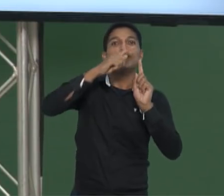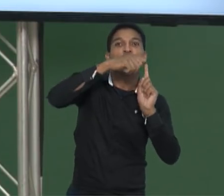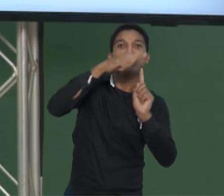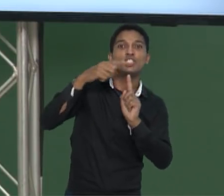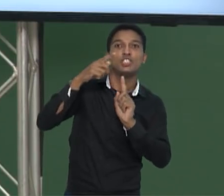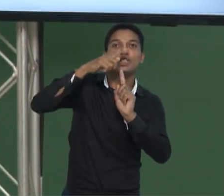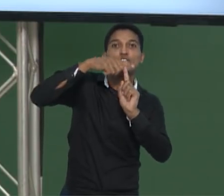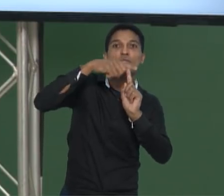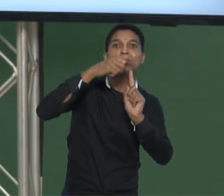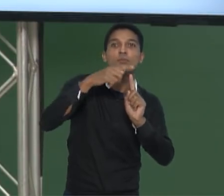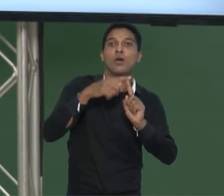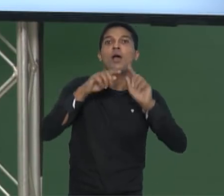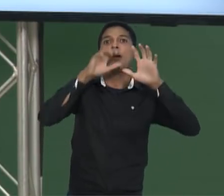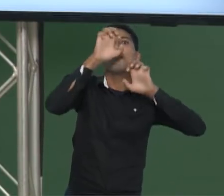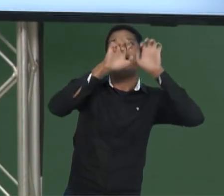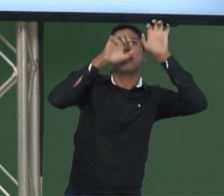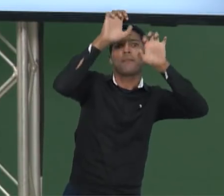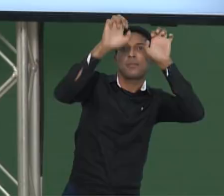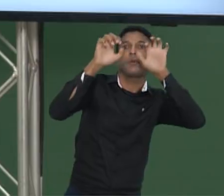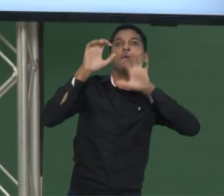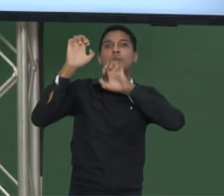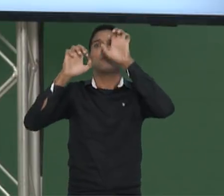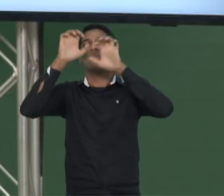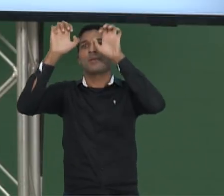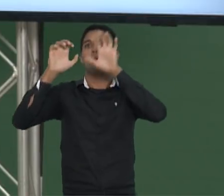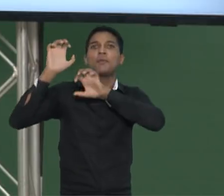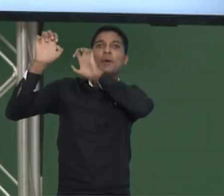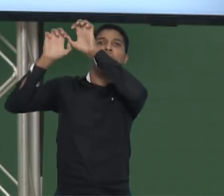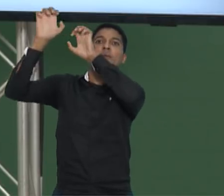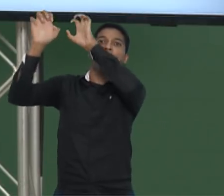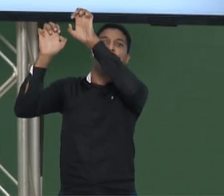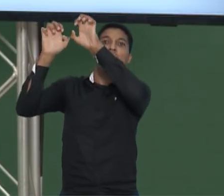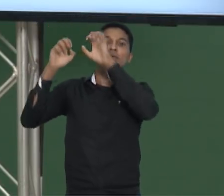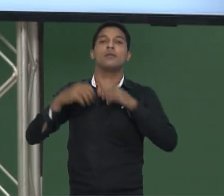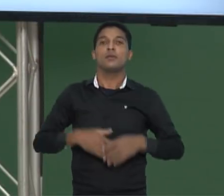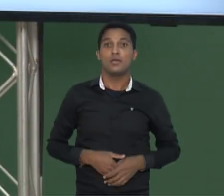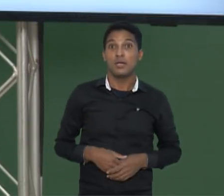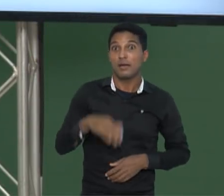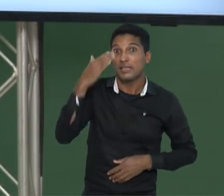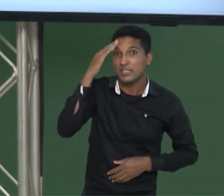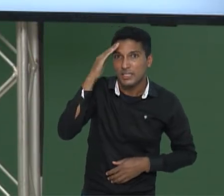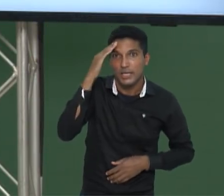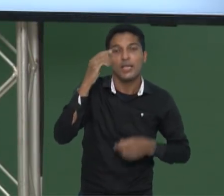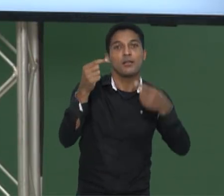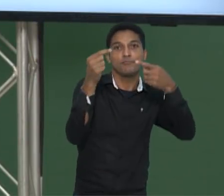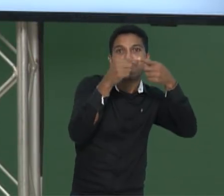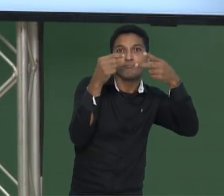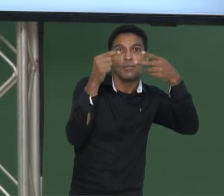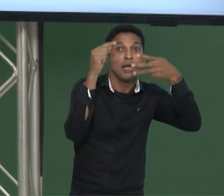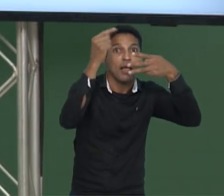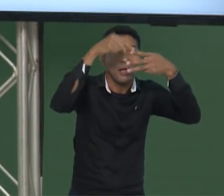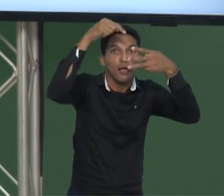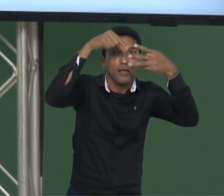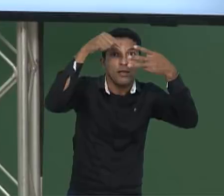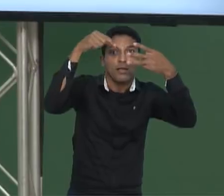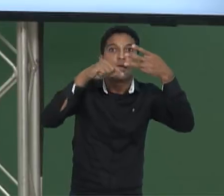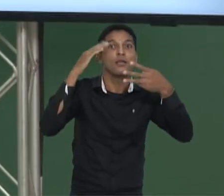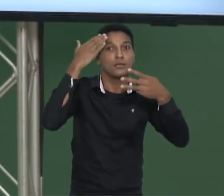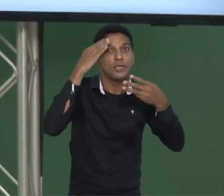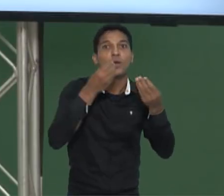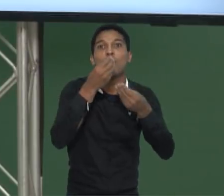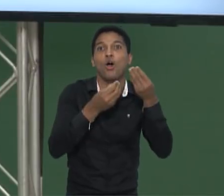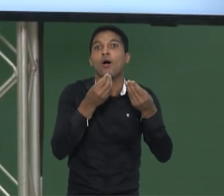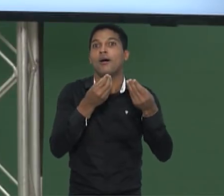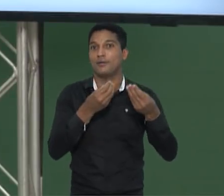modalidades dessa escalada indoor. Nós vamos entender um pouquinho cada uma dessas 3 modalidades,